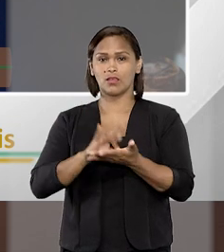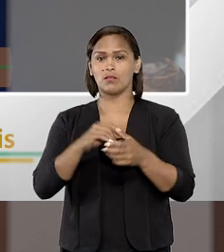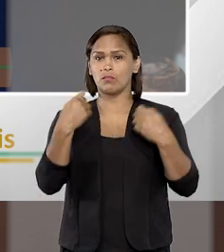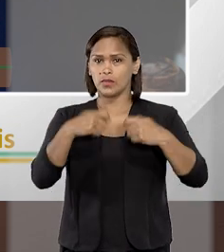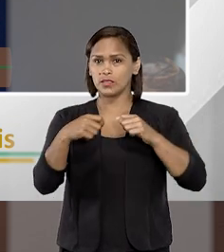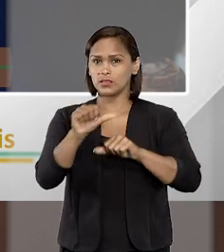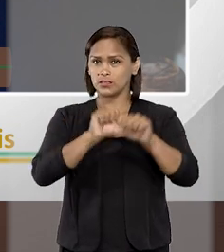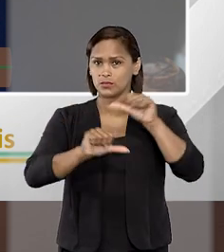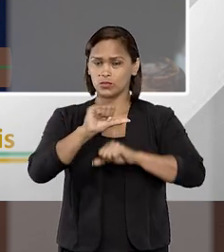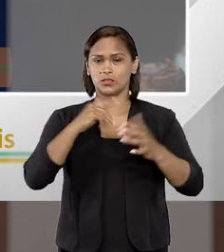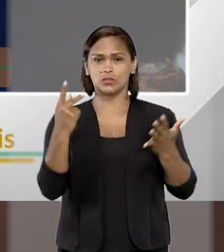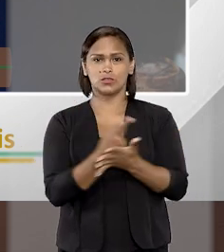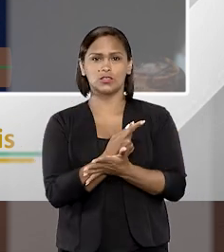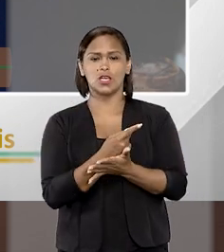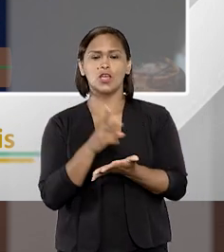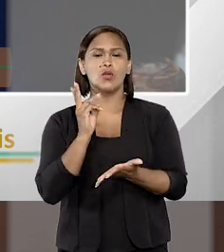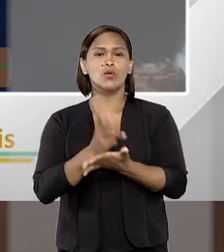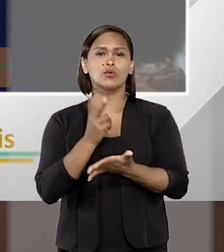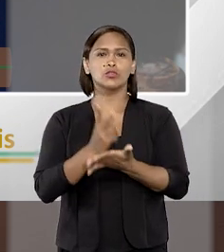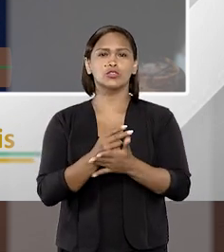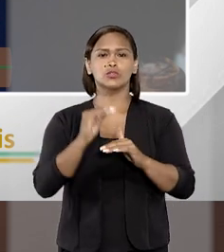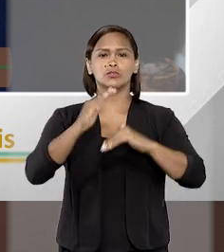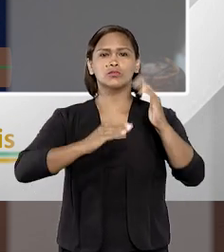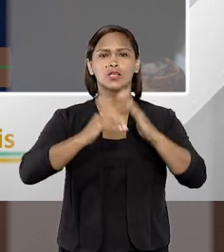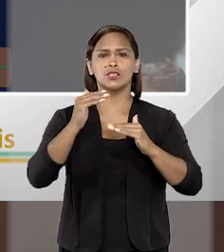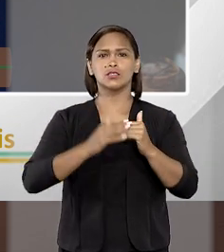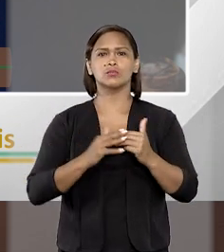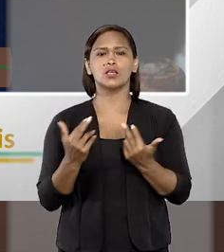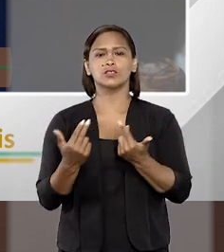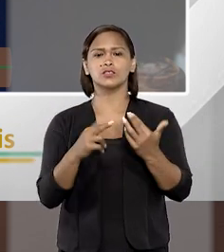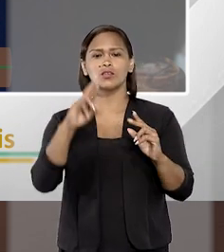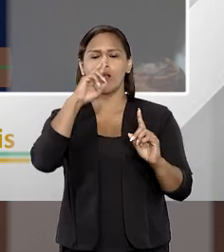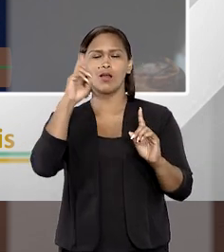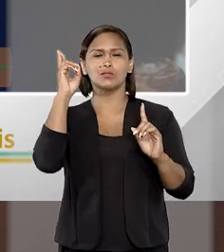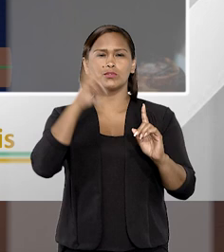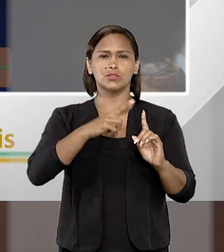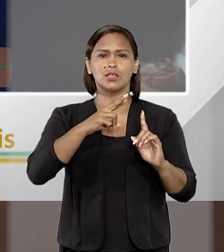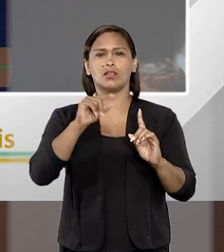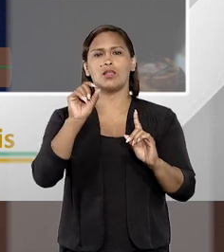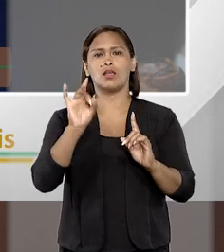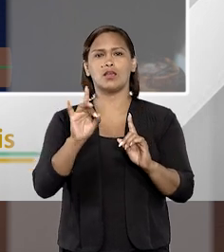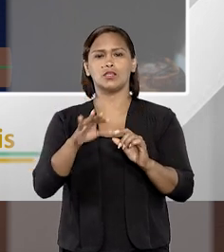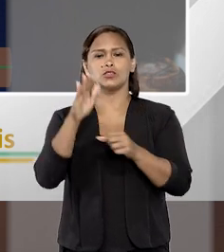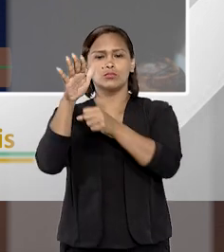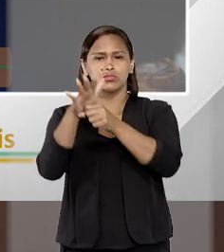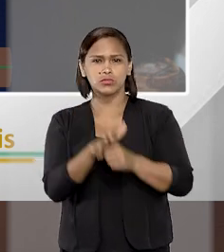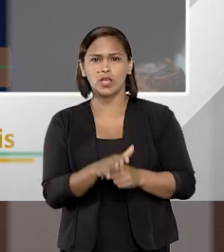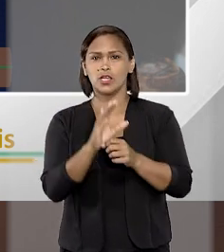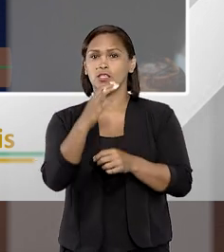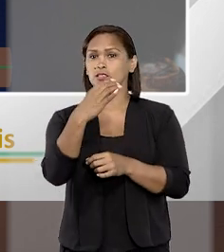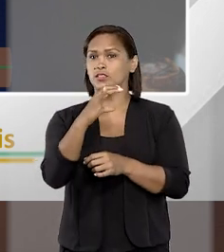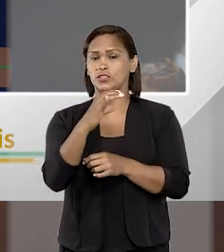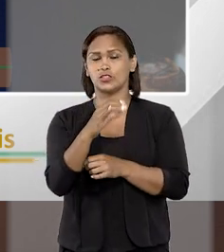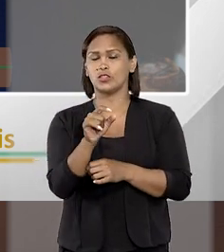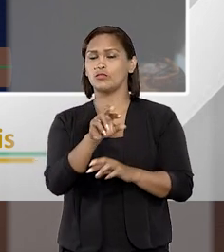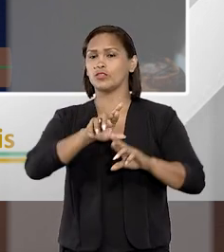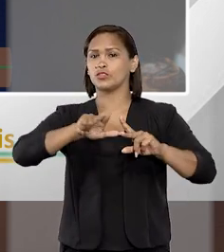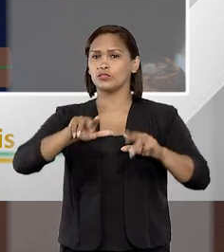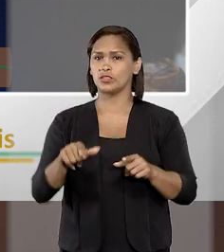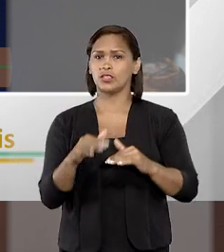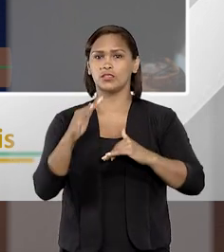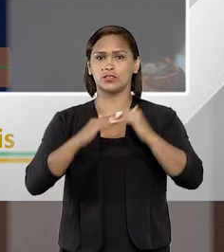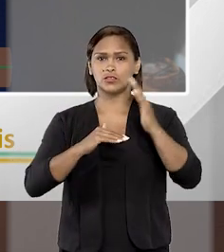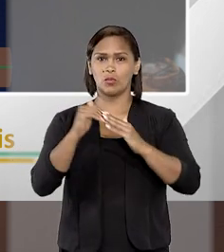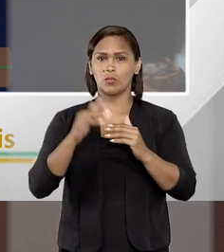mudar mas não podemos continuar com essas práticas são autoritárias são práticas não são práticas